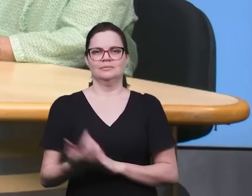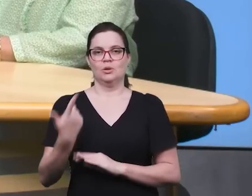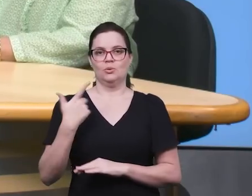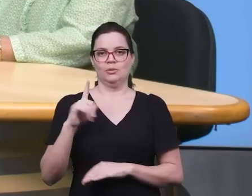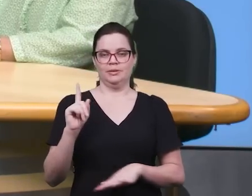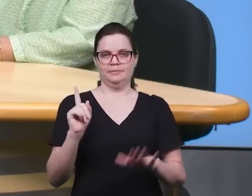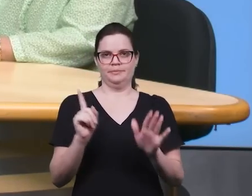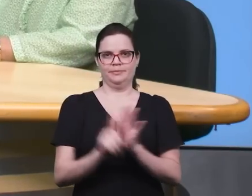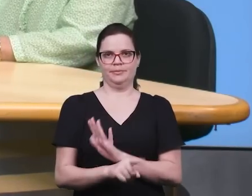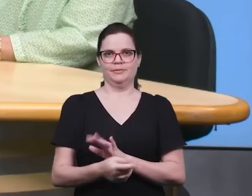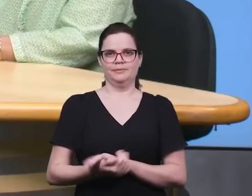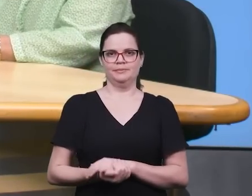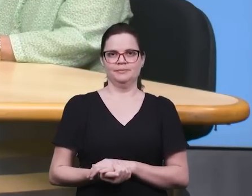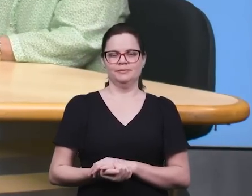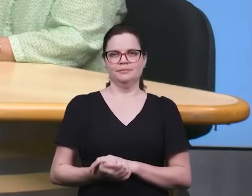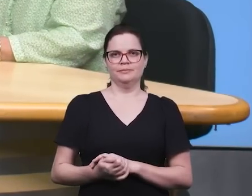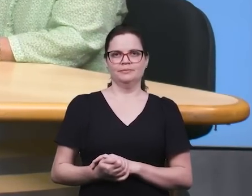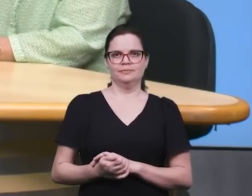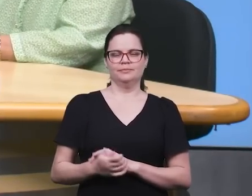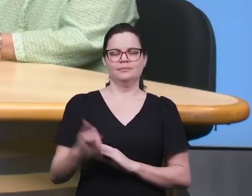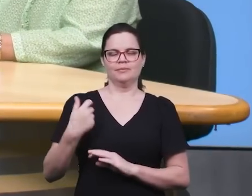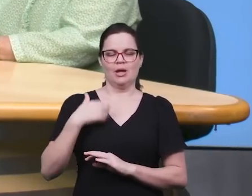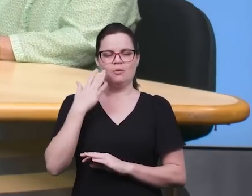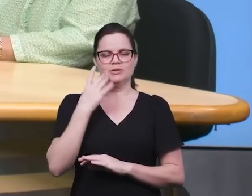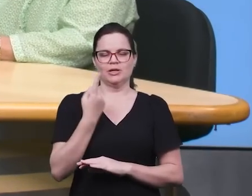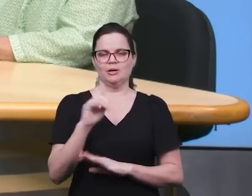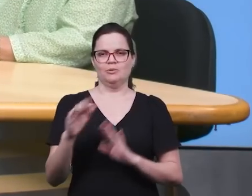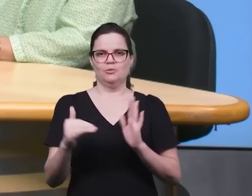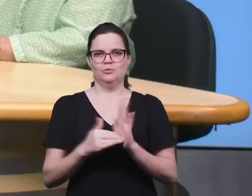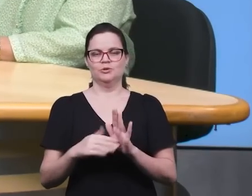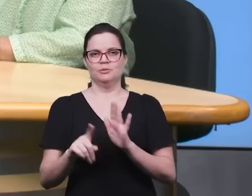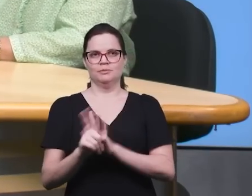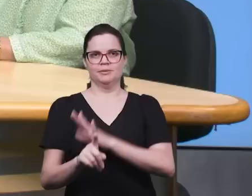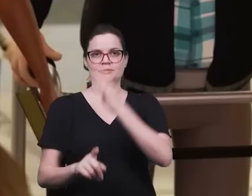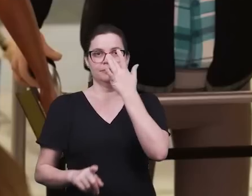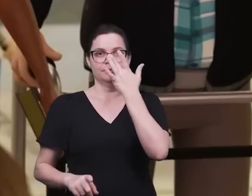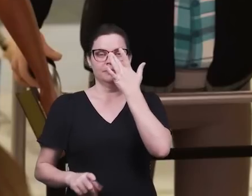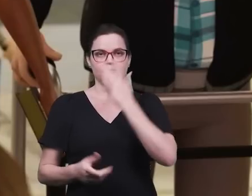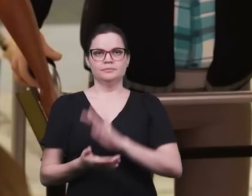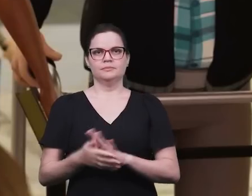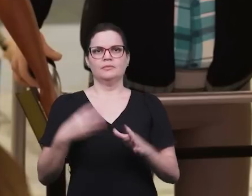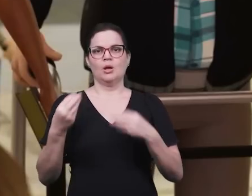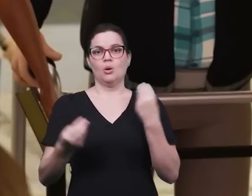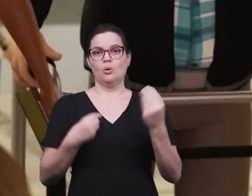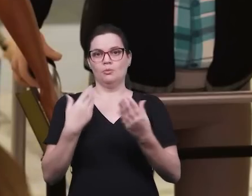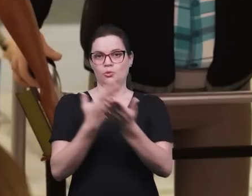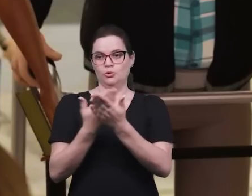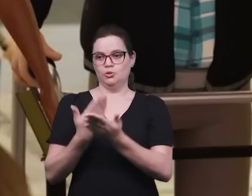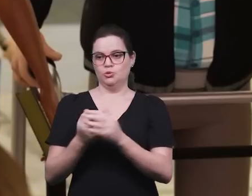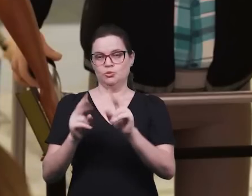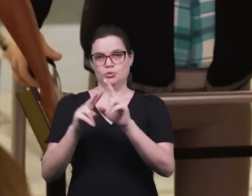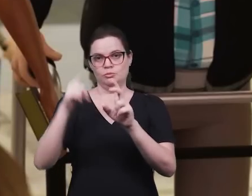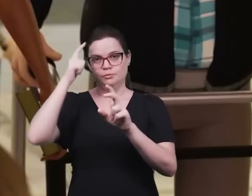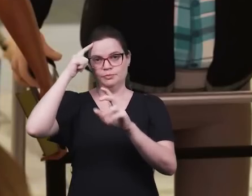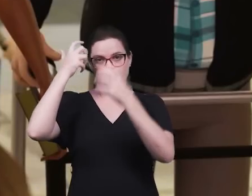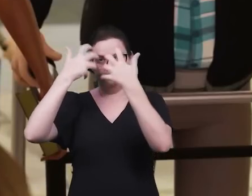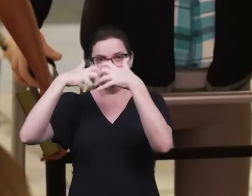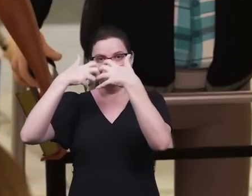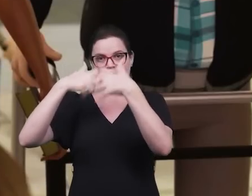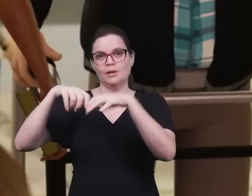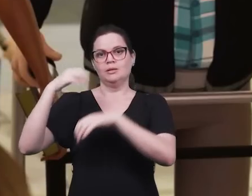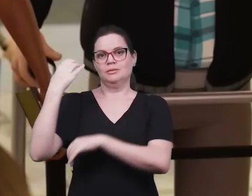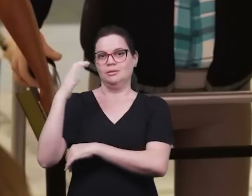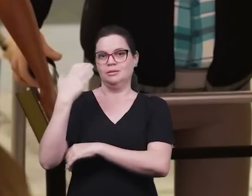uma pergunta, e eu acredito que seja a última desses slides. Como a neurociência pode contribuir